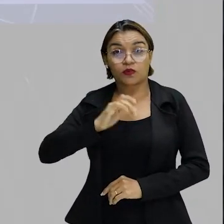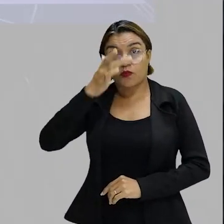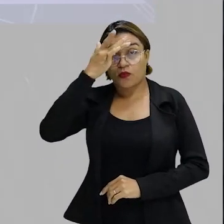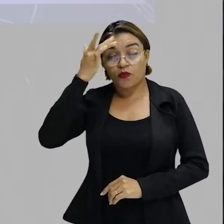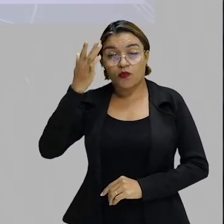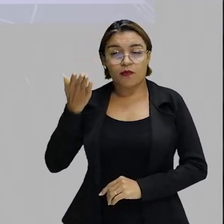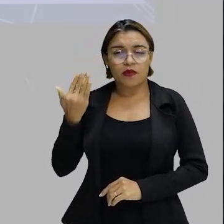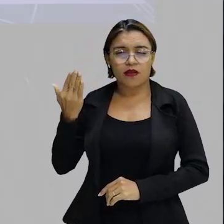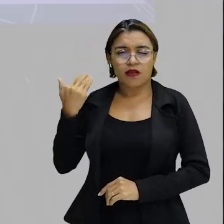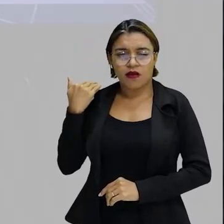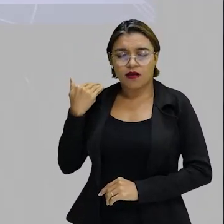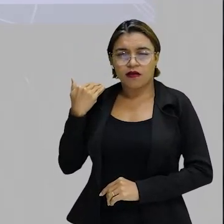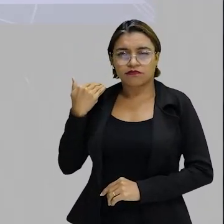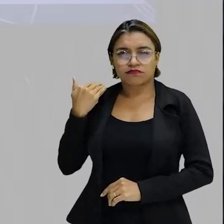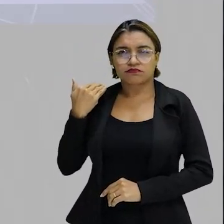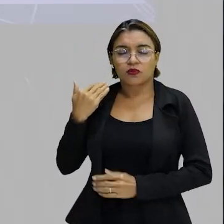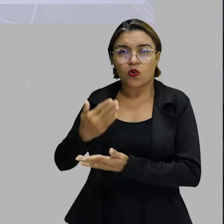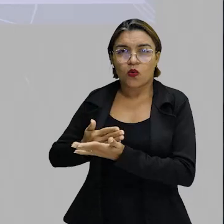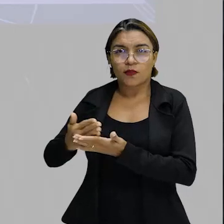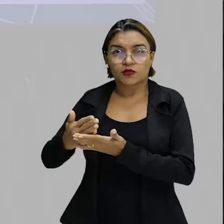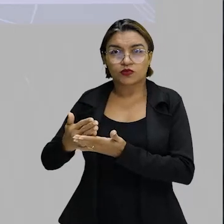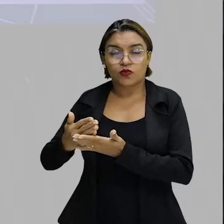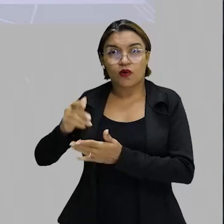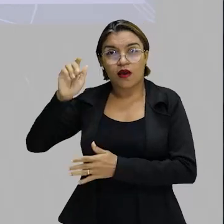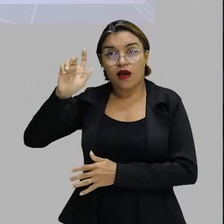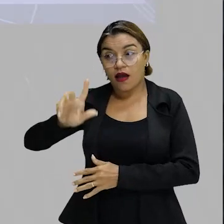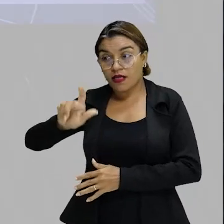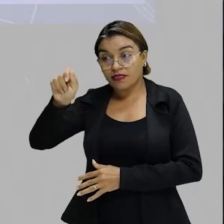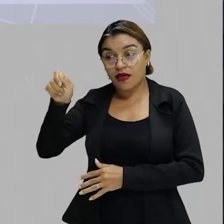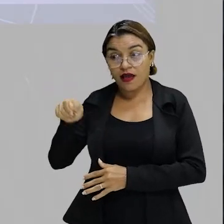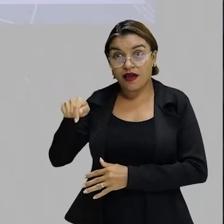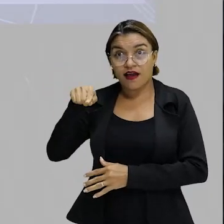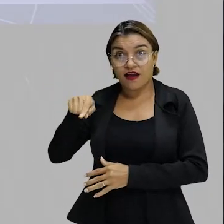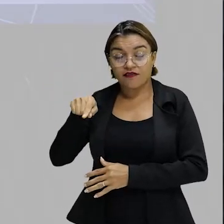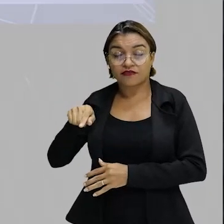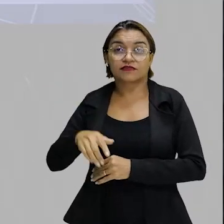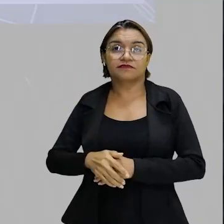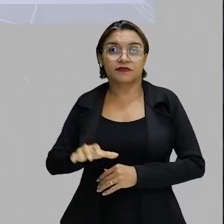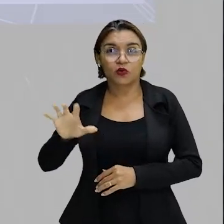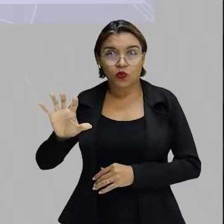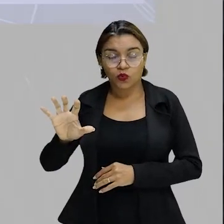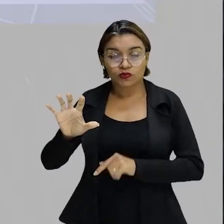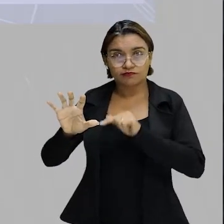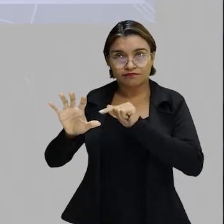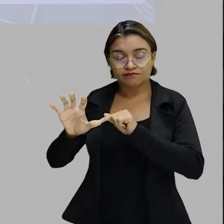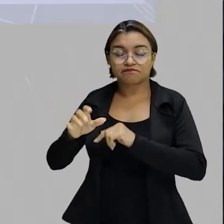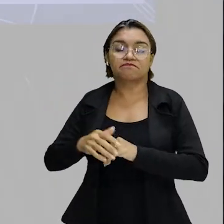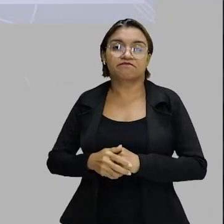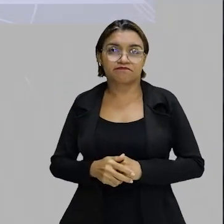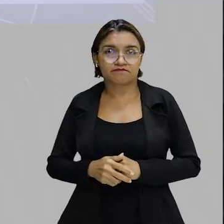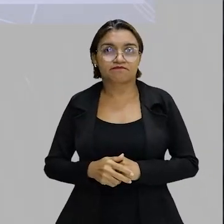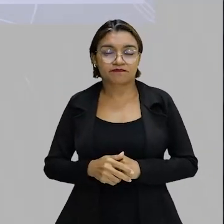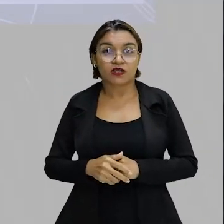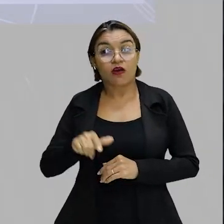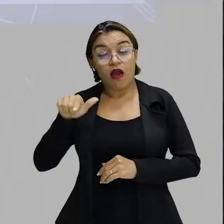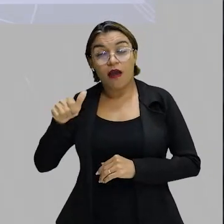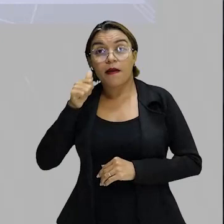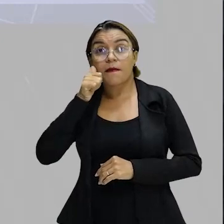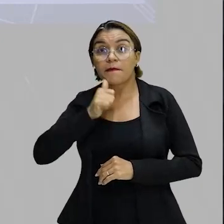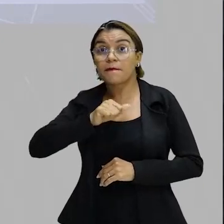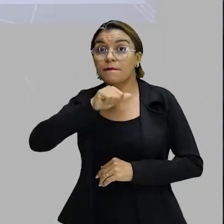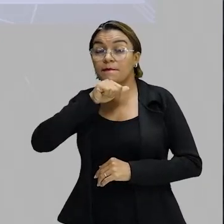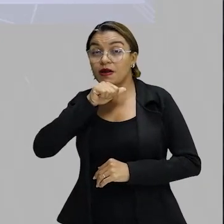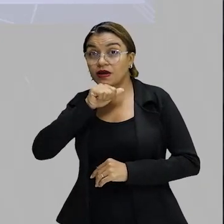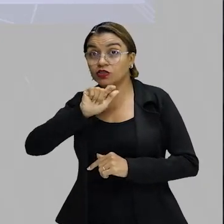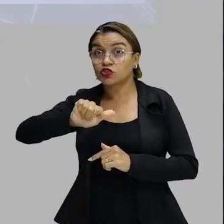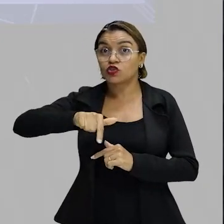teria surgido lá na África. Então, mãe de todas as outras regiões do mundo, né, de